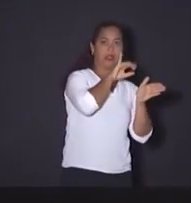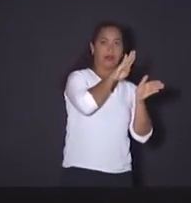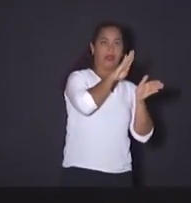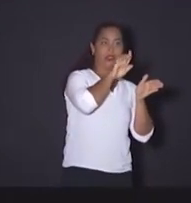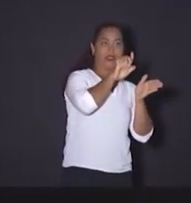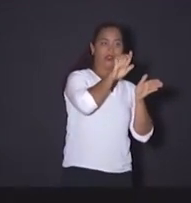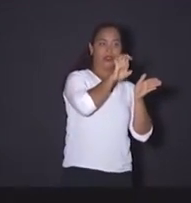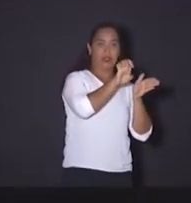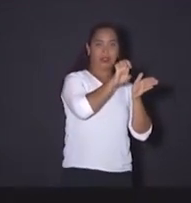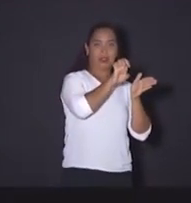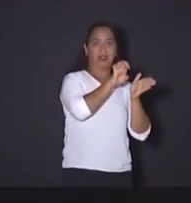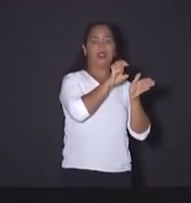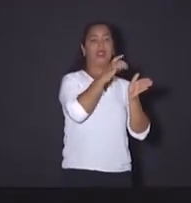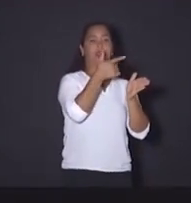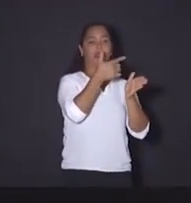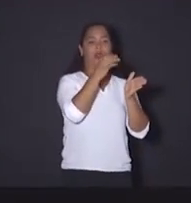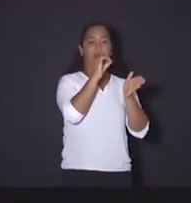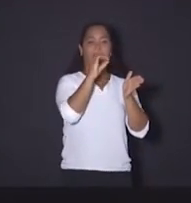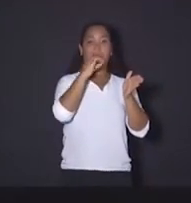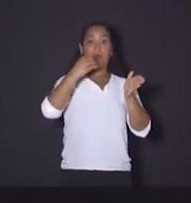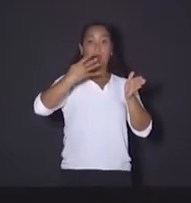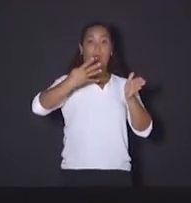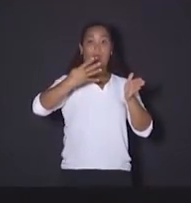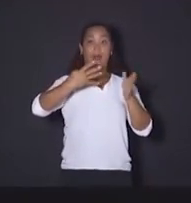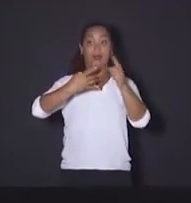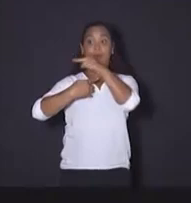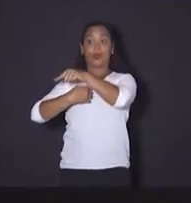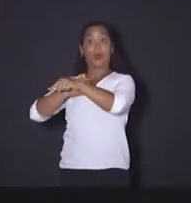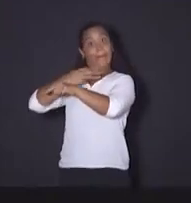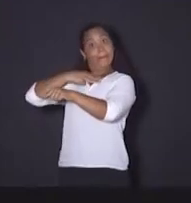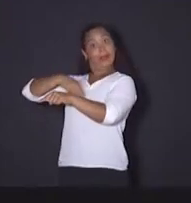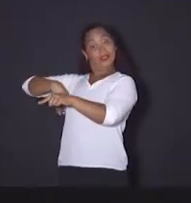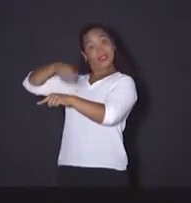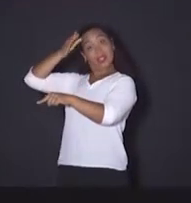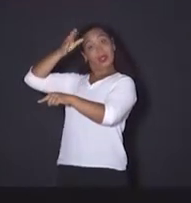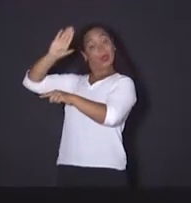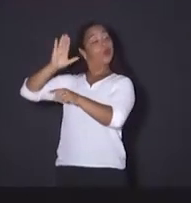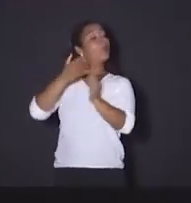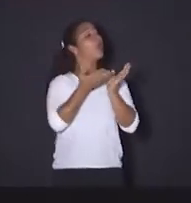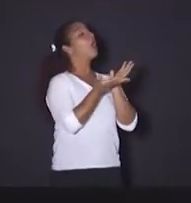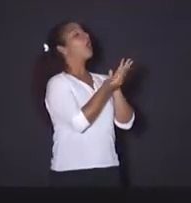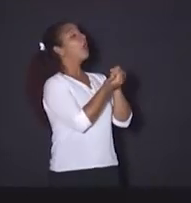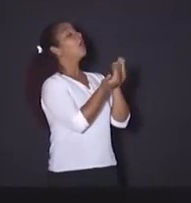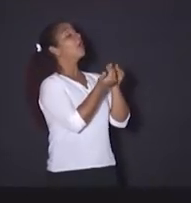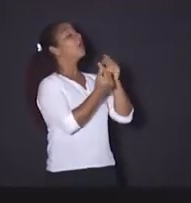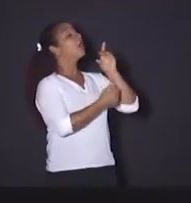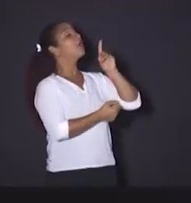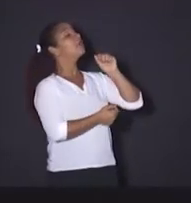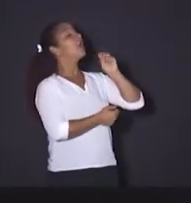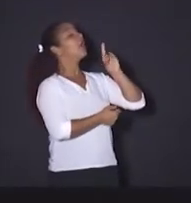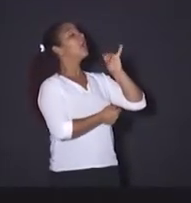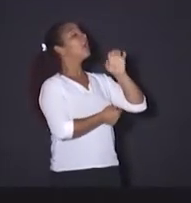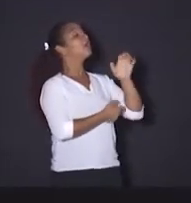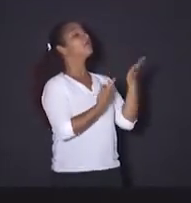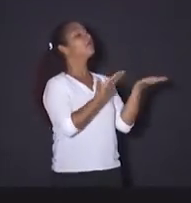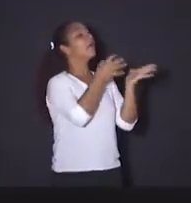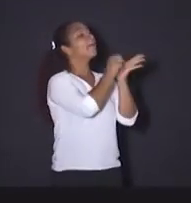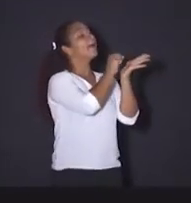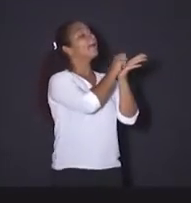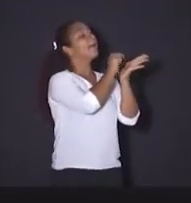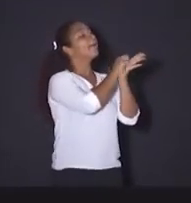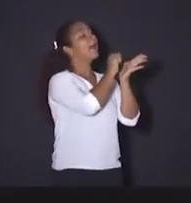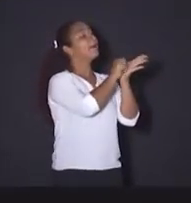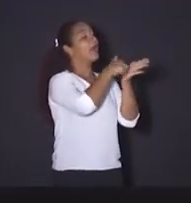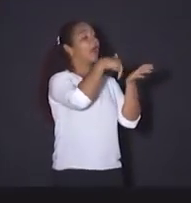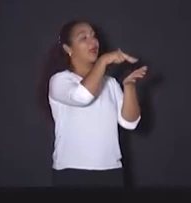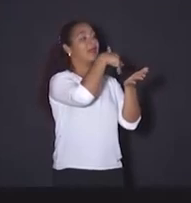da Cultura entrou, pediu dados do IBGE para saber questões da cultura no Brasil. A